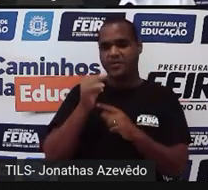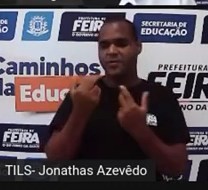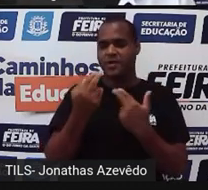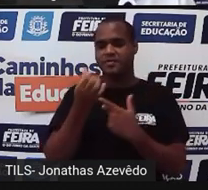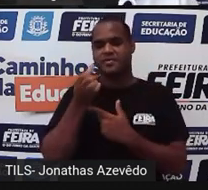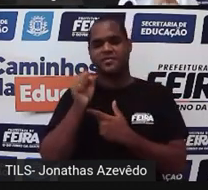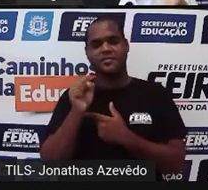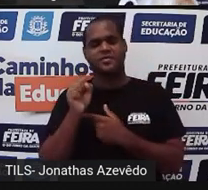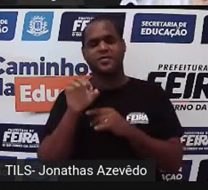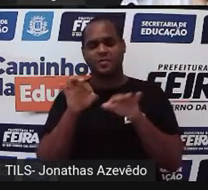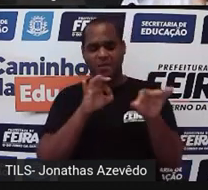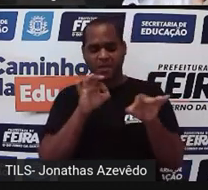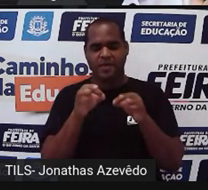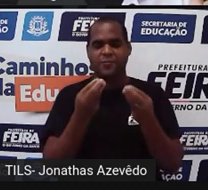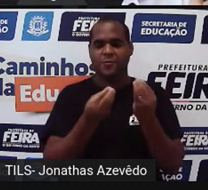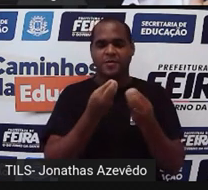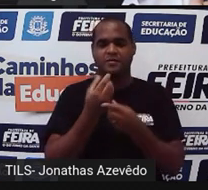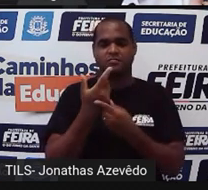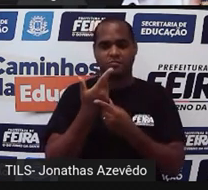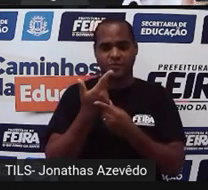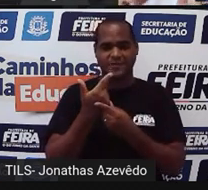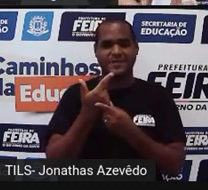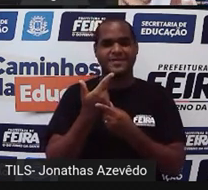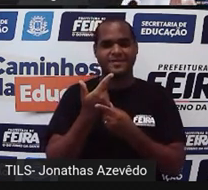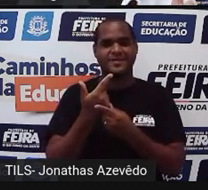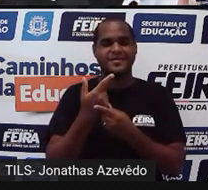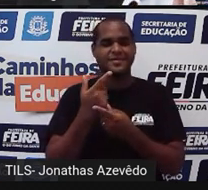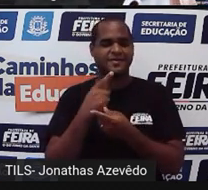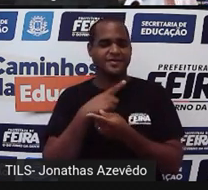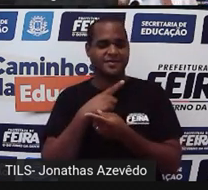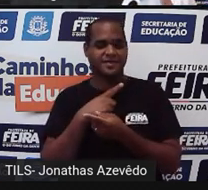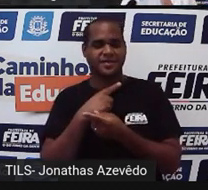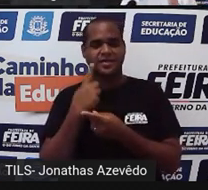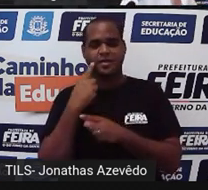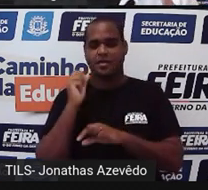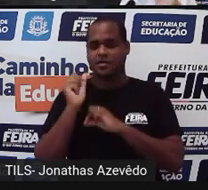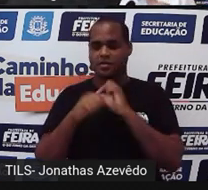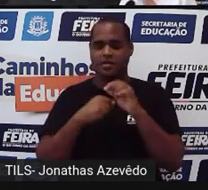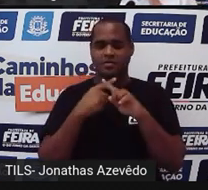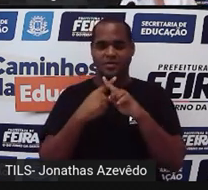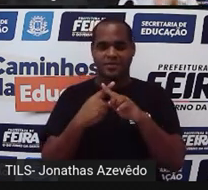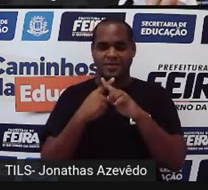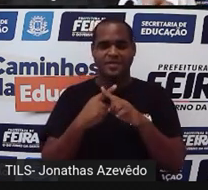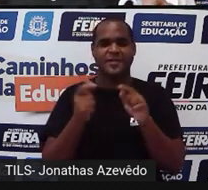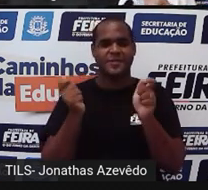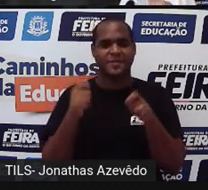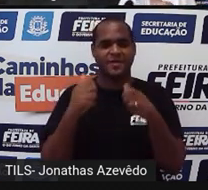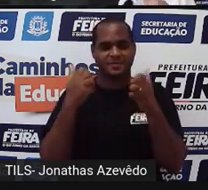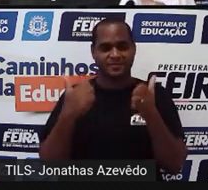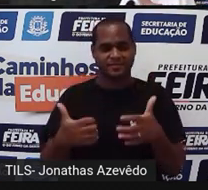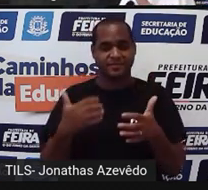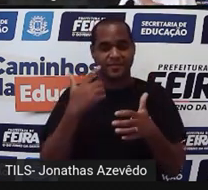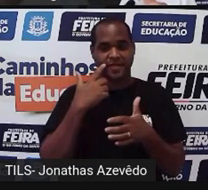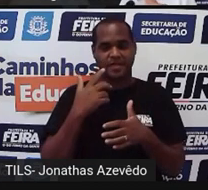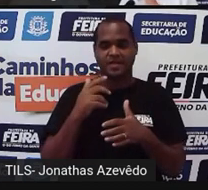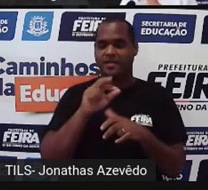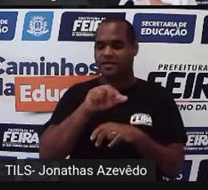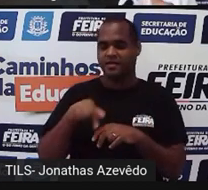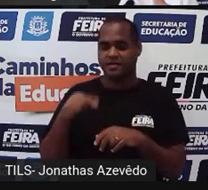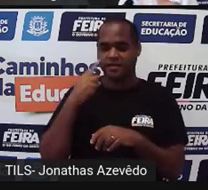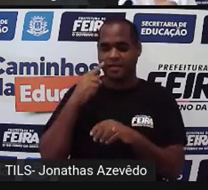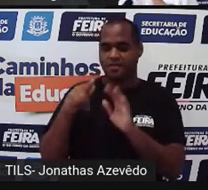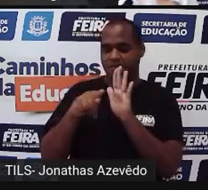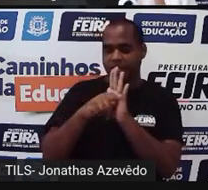isso? O 12 que está ali fora dos parênteses multiplica por todo mundo lá dentro. Isso é chamado de propriedade